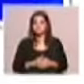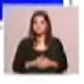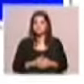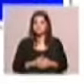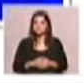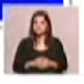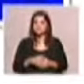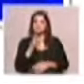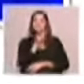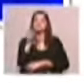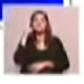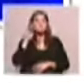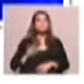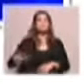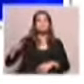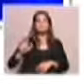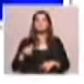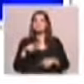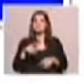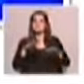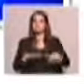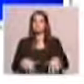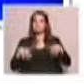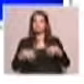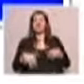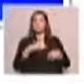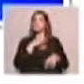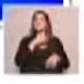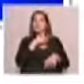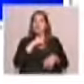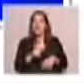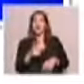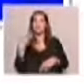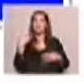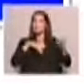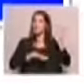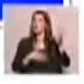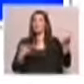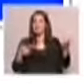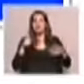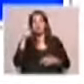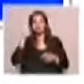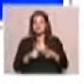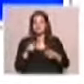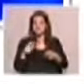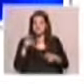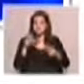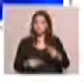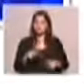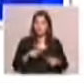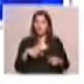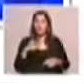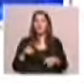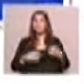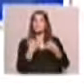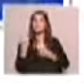O Museu do Oriente promove o espetáculo Correr o Fado, Quorum Balé. Neste evento, os bailarinos dão movimento a uma das mais